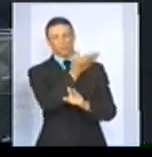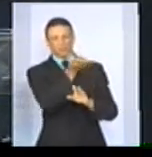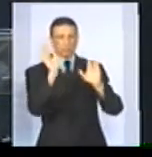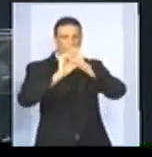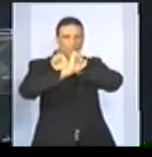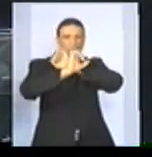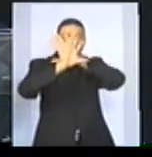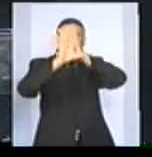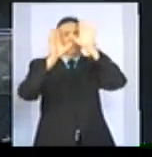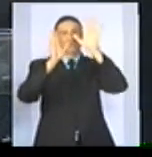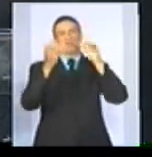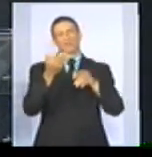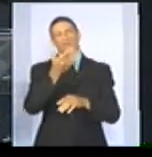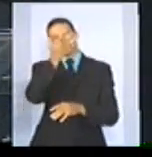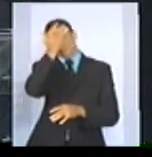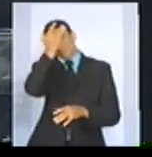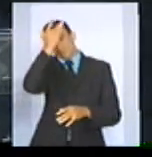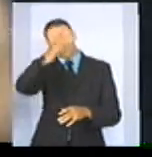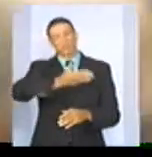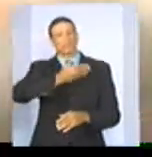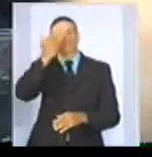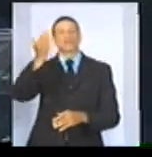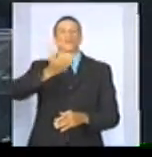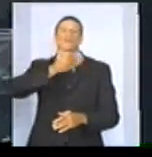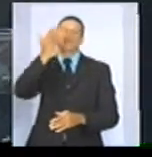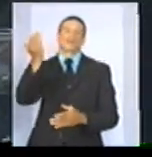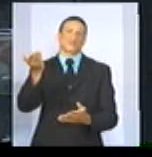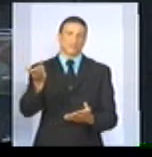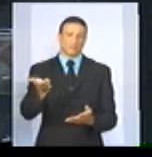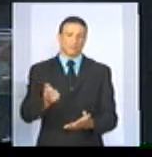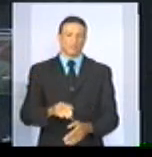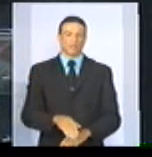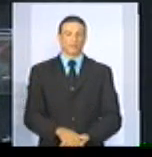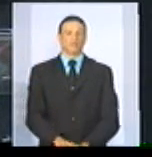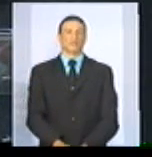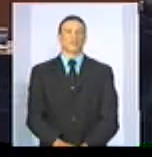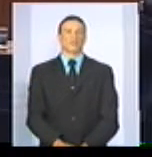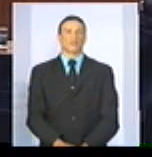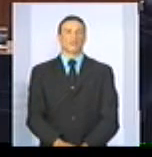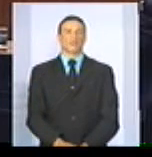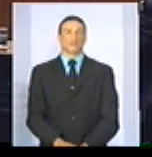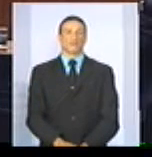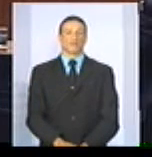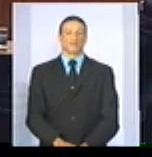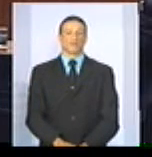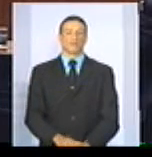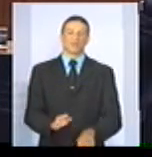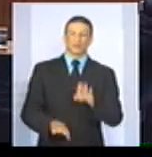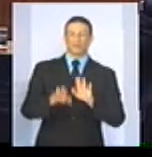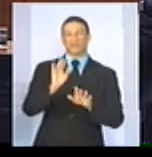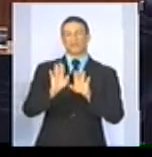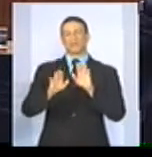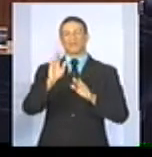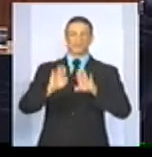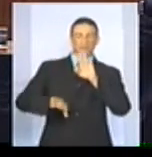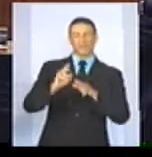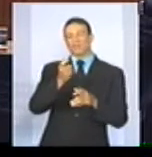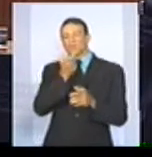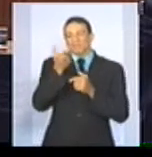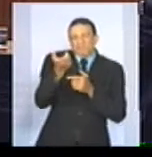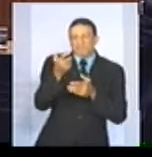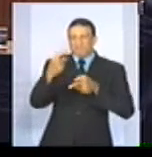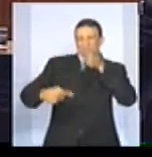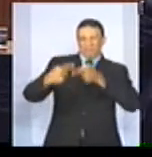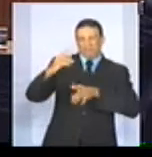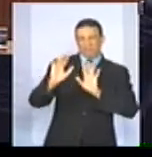não militam e se trombam pelo setor, como é o caso de nós todos. Nós também cometemos o juiz de queijo, também é complicado para o senhor, né?